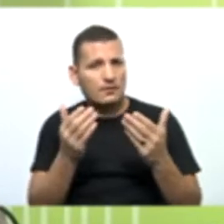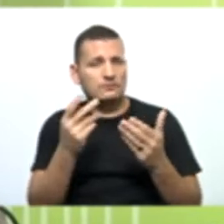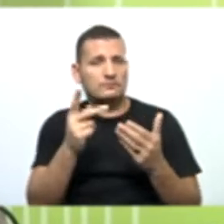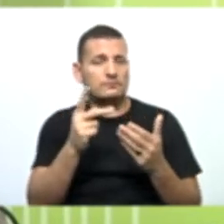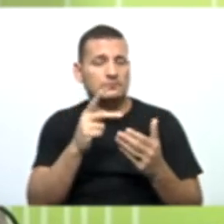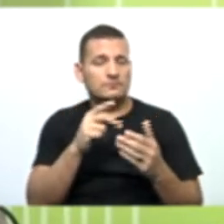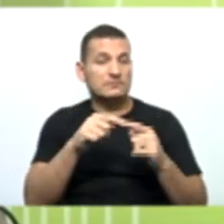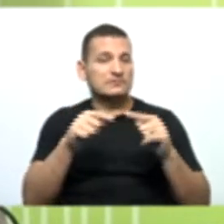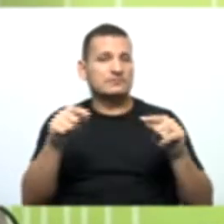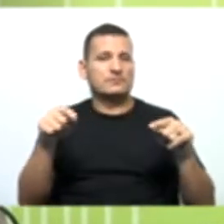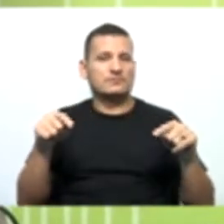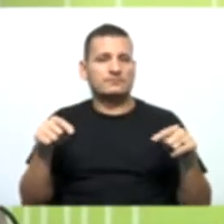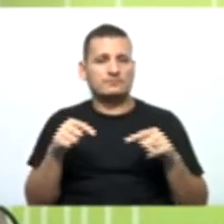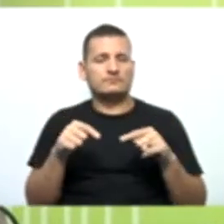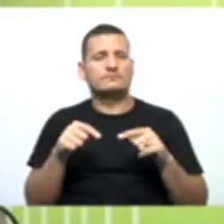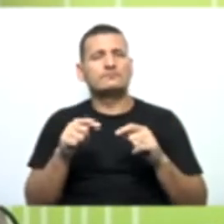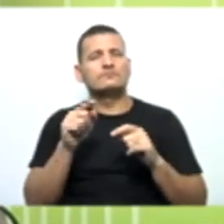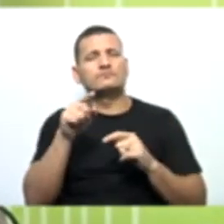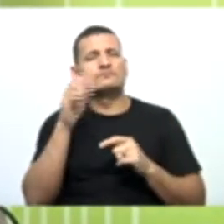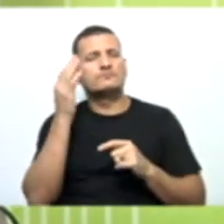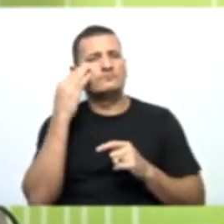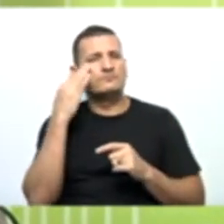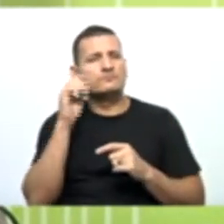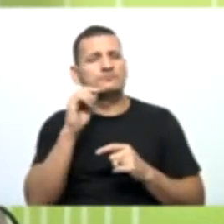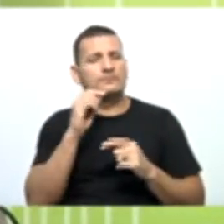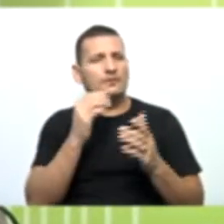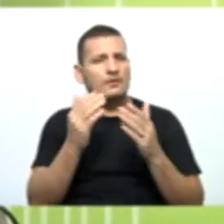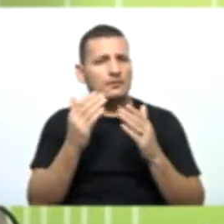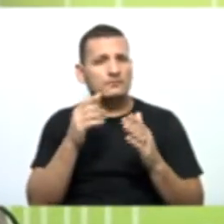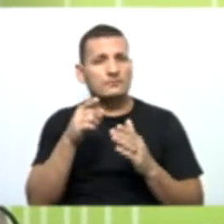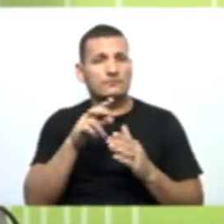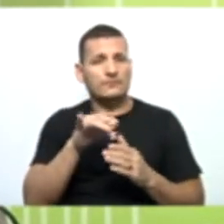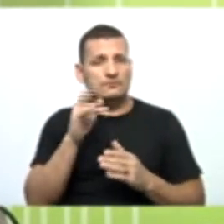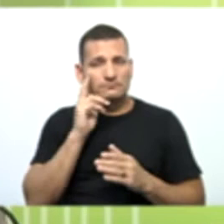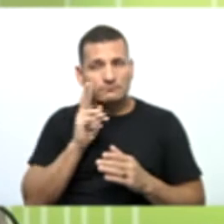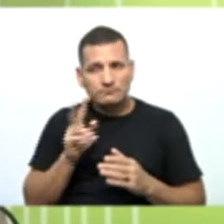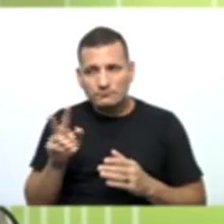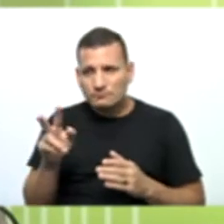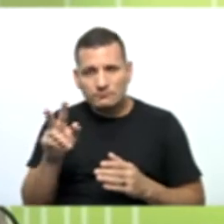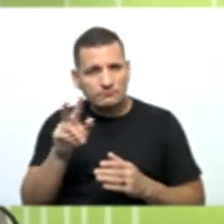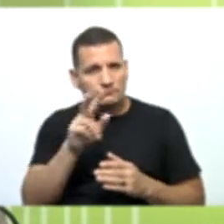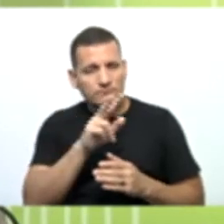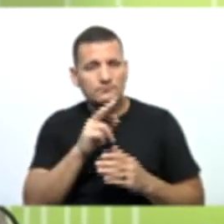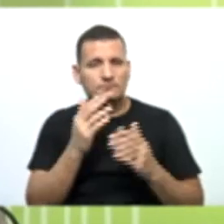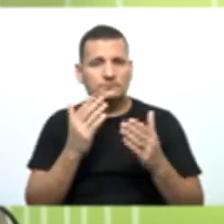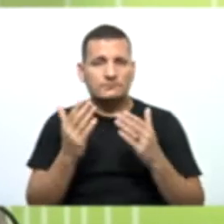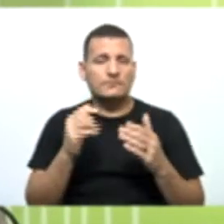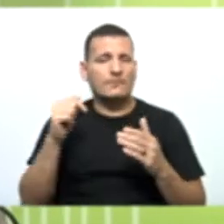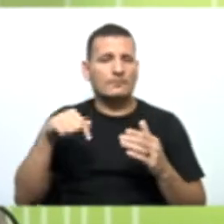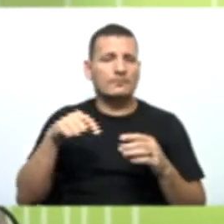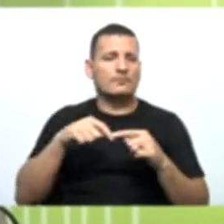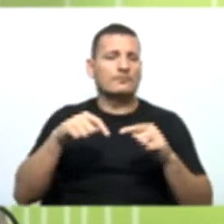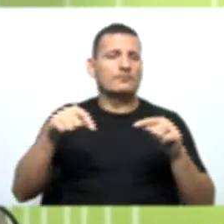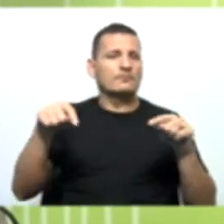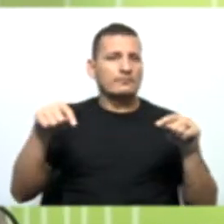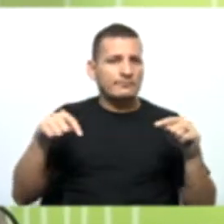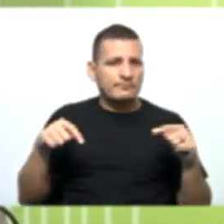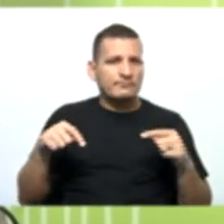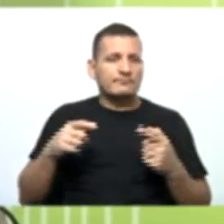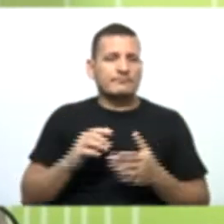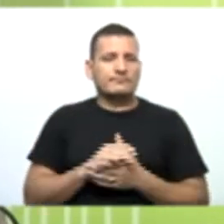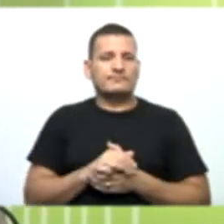sala. O que é análise? O que você entende como análise? Então, você vai analisar. Então, Luísa, minha sala, ela é o